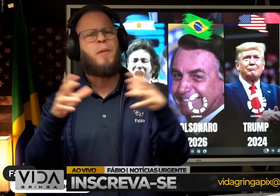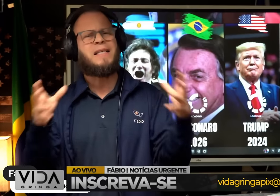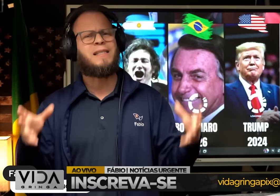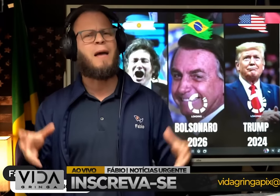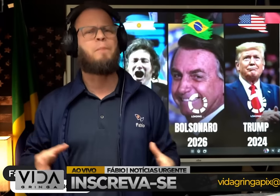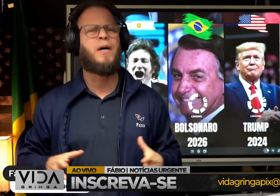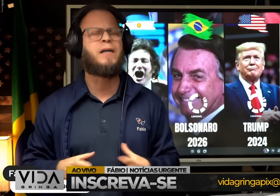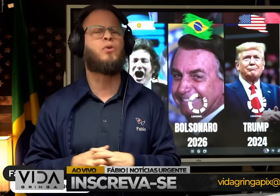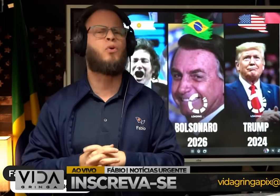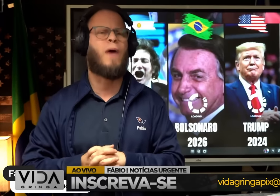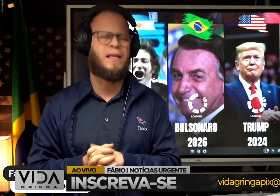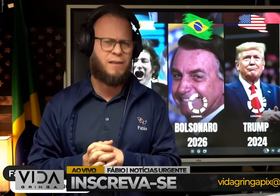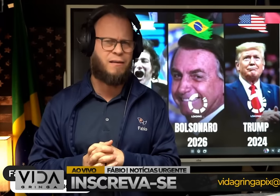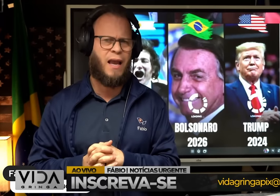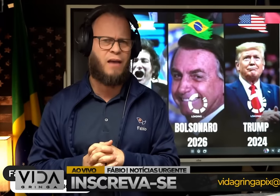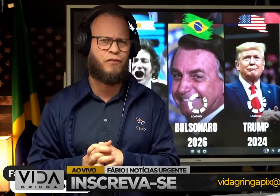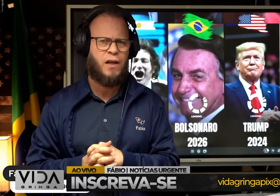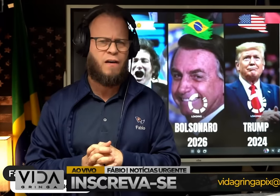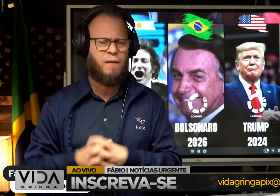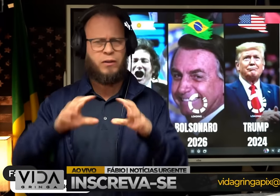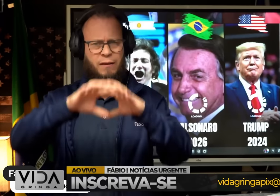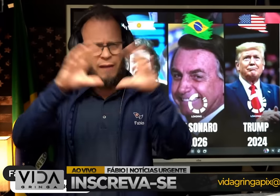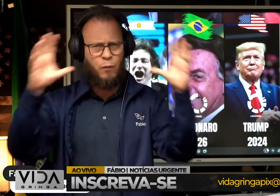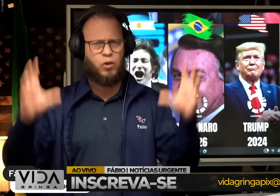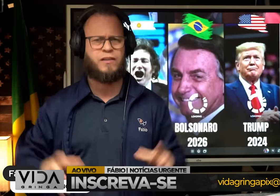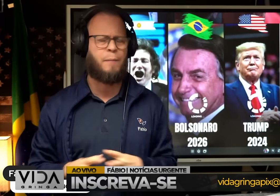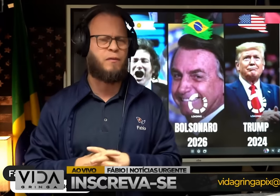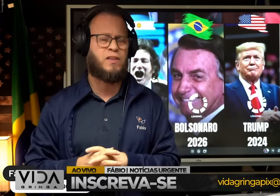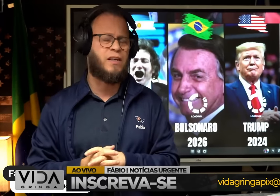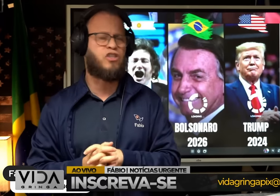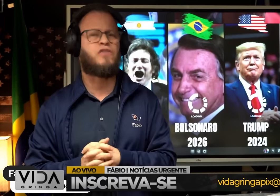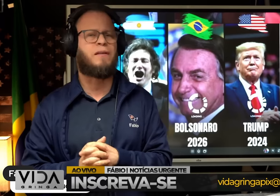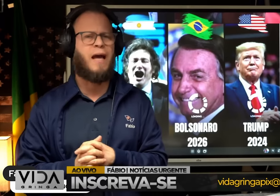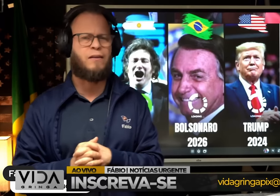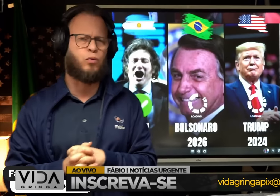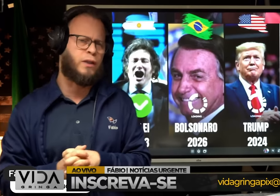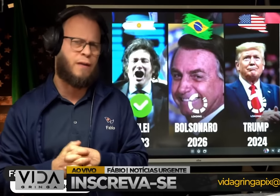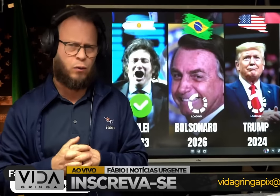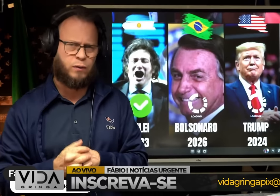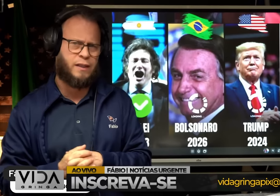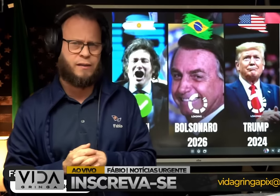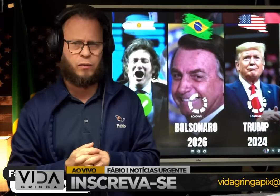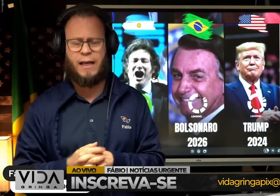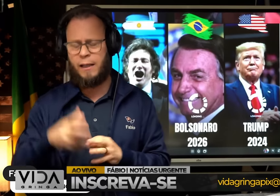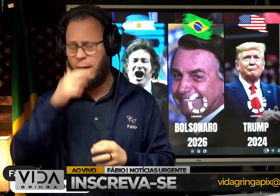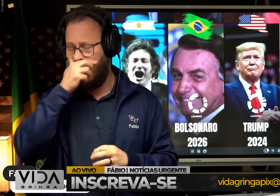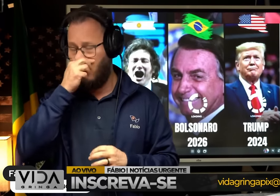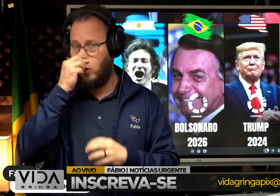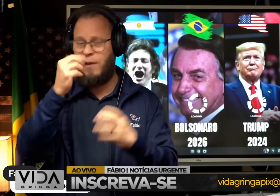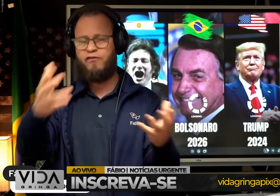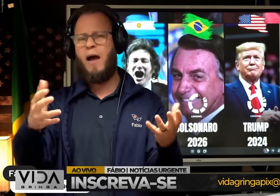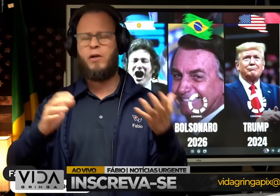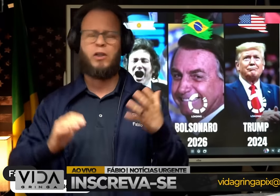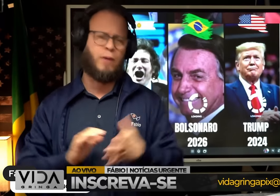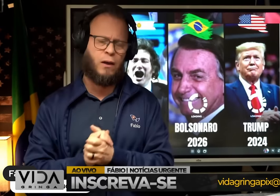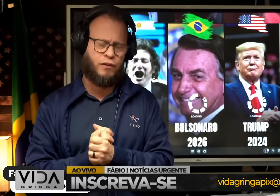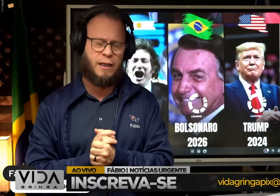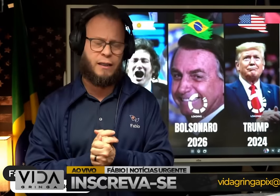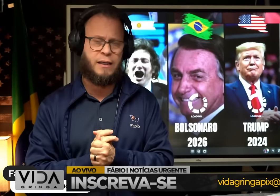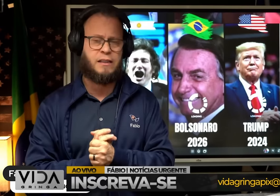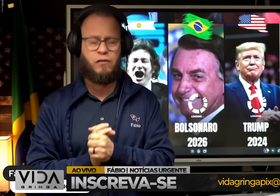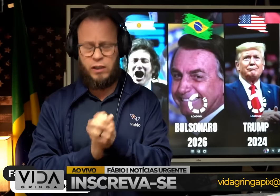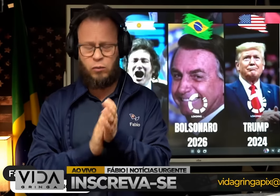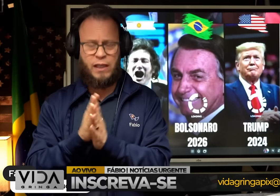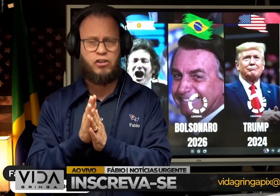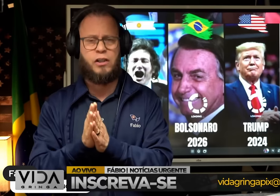desse passapano do STF. Vamos tentar mostrar para você, desvendar tudo o que está acontecendo. Galera, meu nome é Fábio, aqui do canal Vida